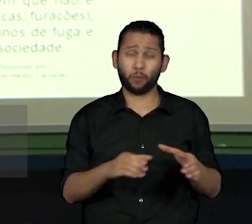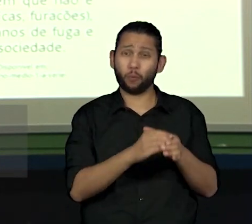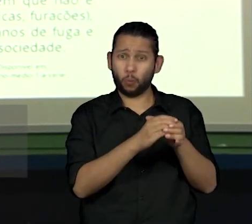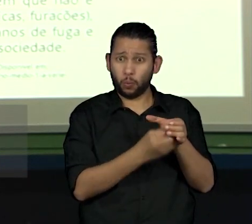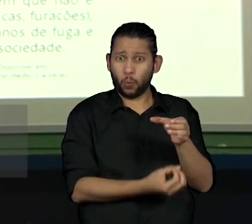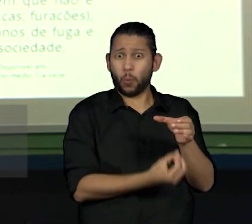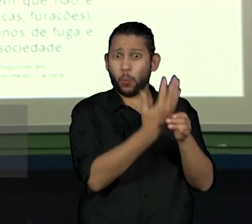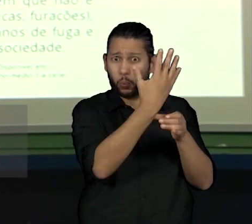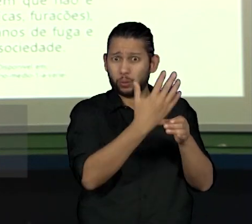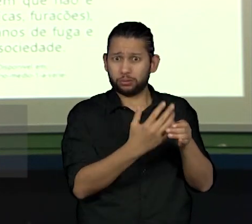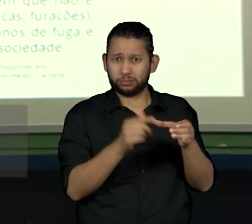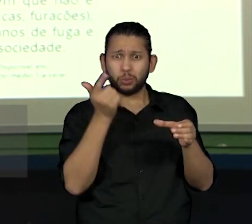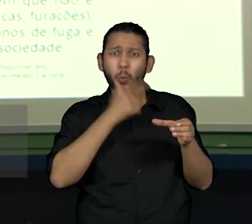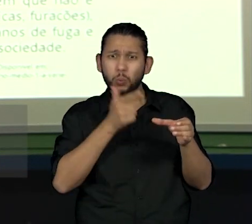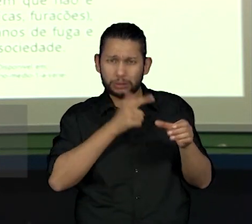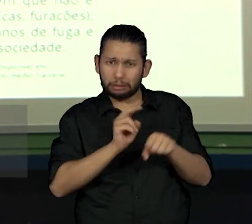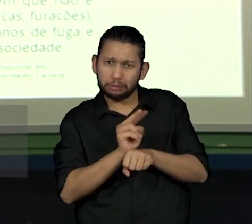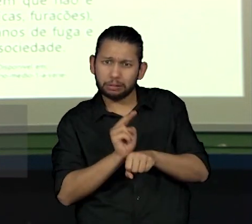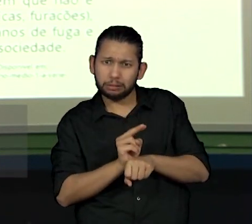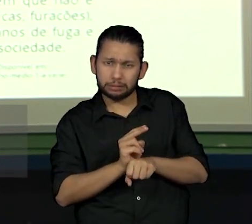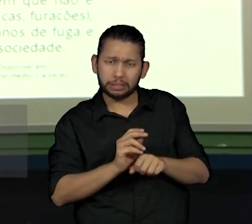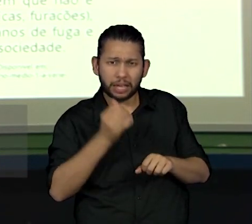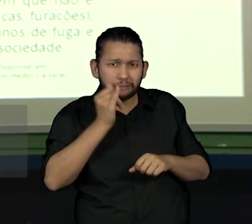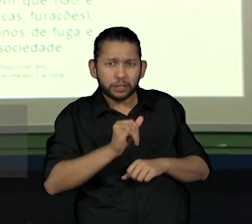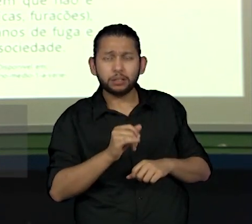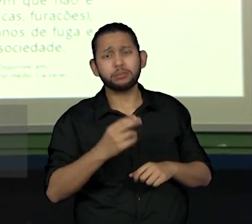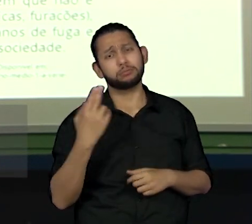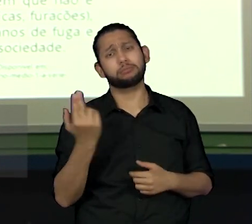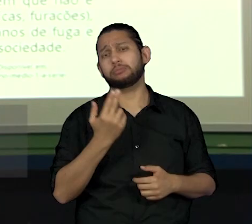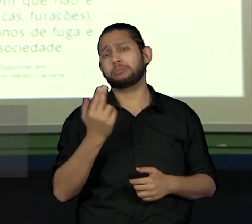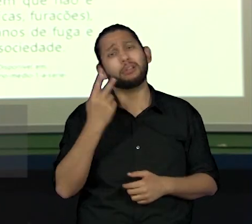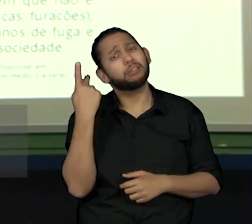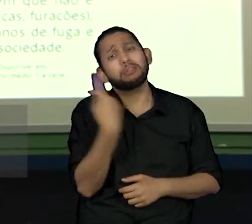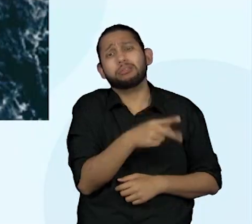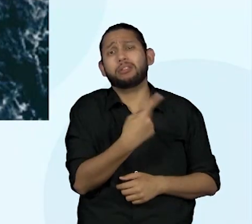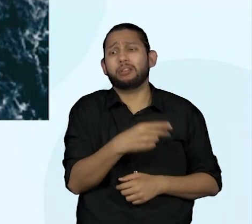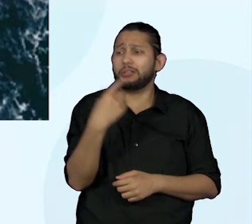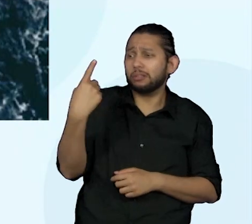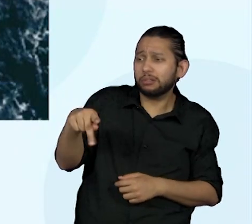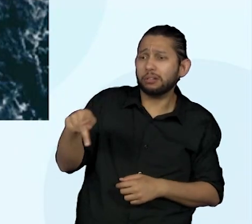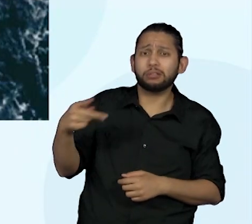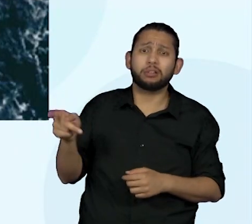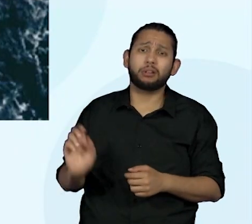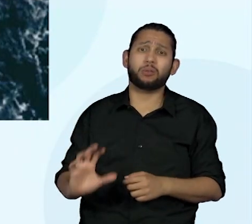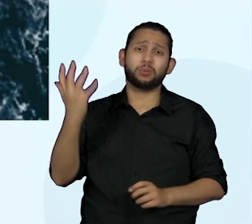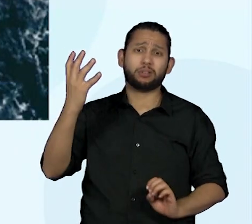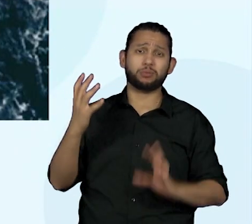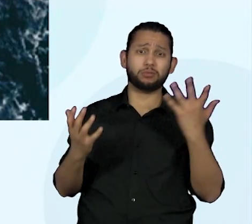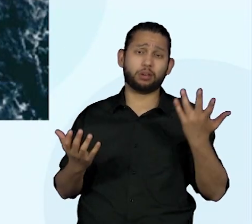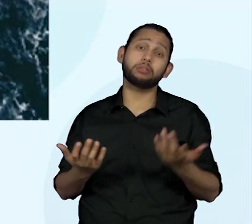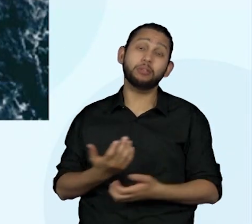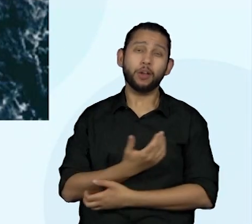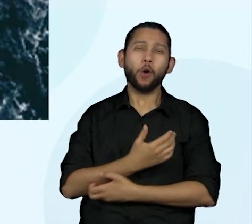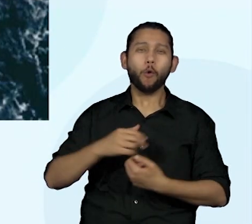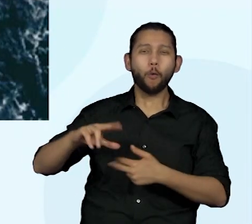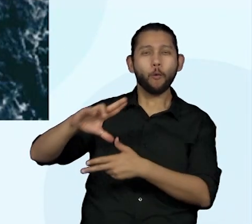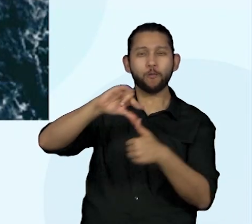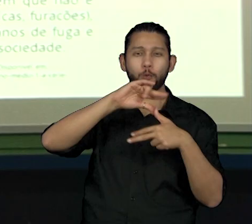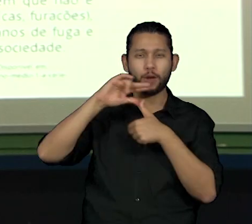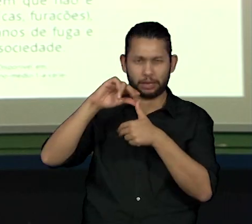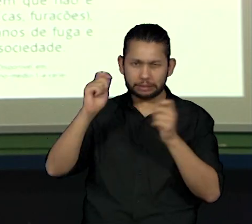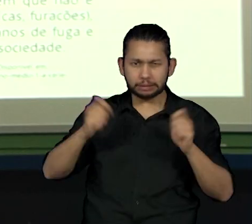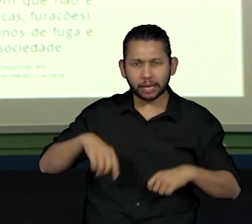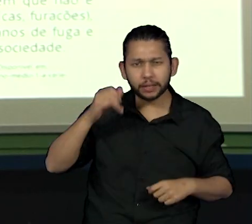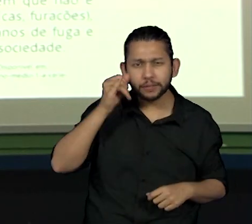Tem como você segurar a lava dentro de um vulcão? Não, como eu disse, a pressão é muito forte. Ah, um furacão. Tem como evitar um furacão?